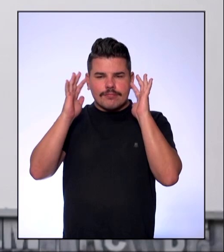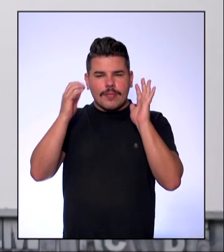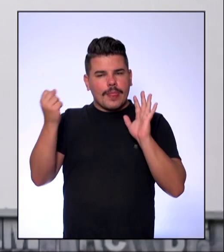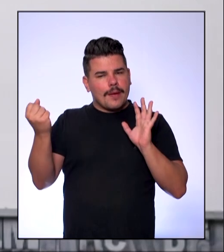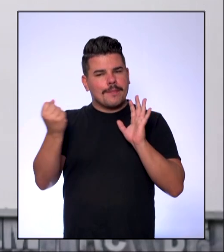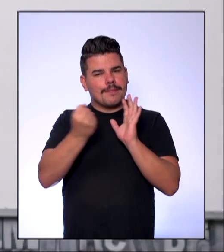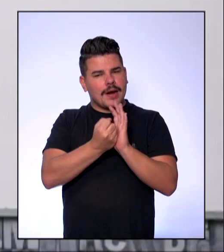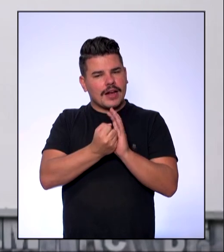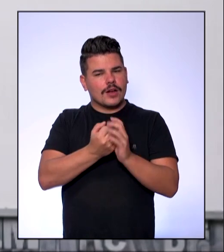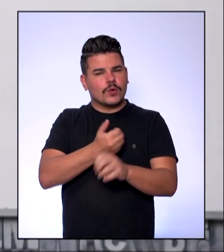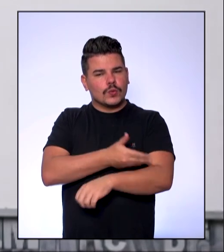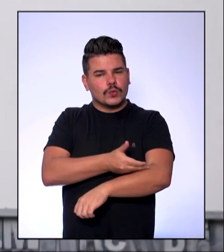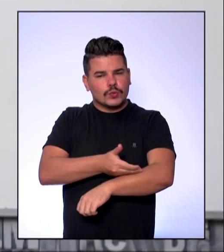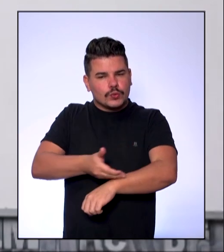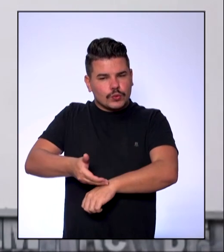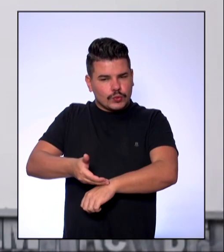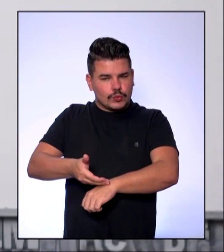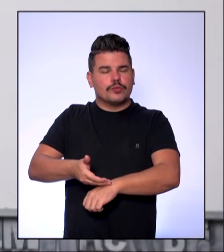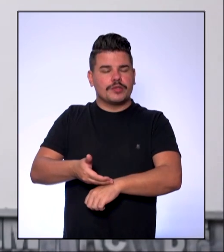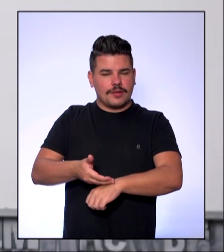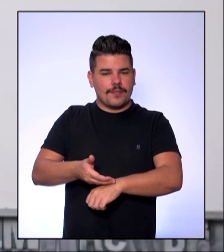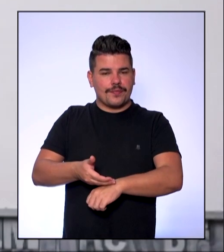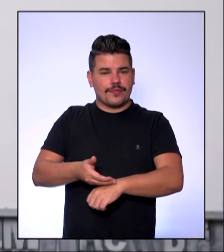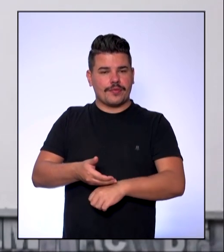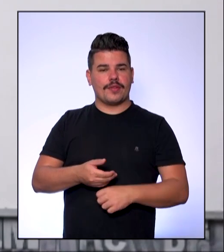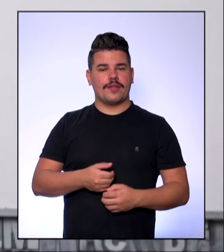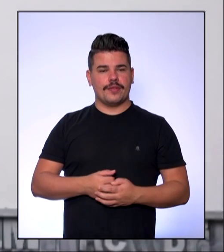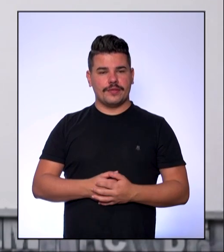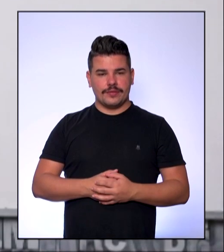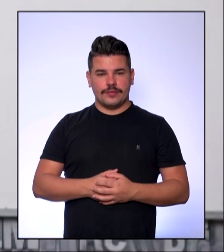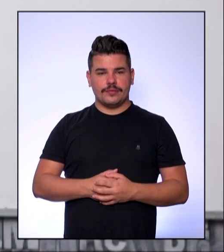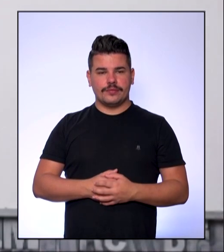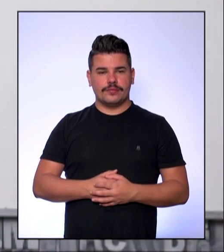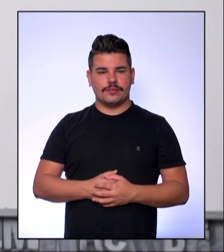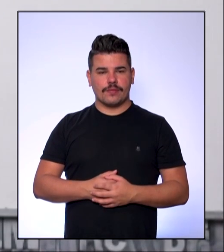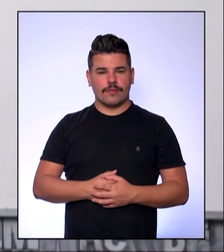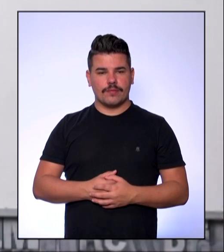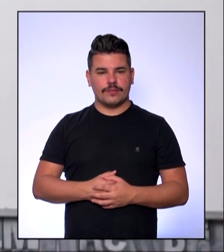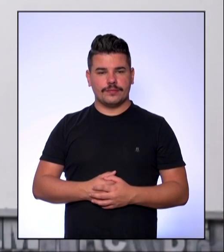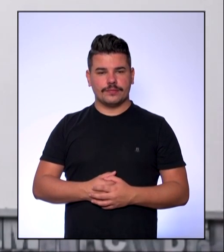sambaquis, aqui no Brasil, deixa eu ver como é que está a interação aqui.